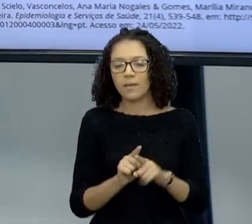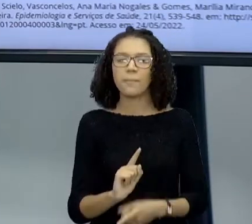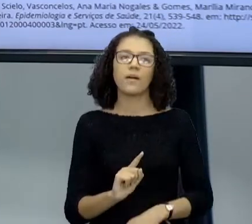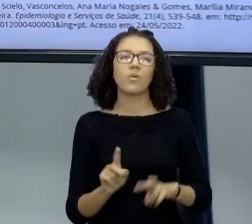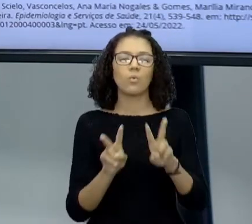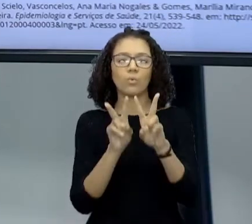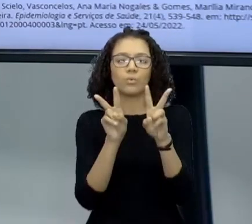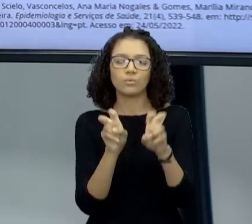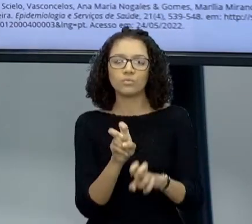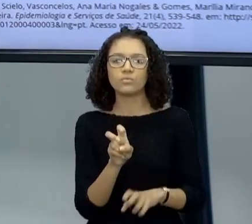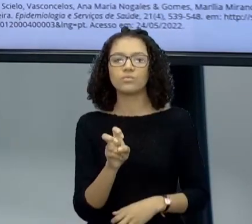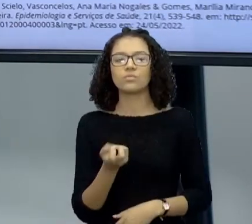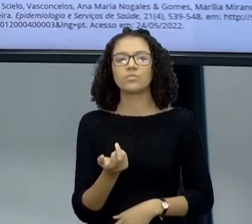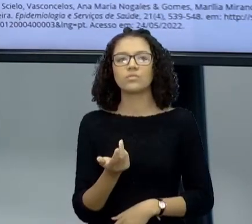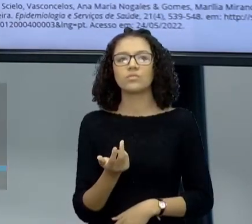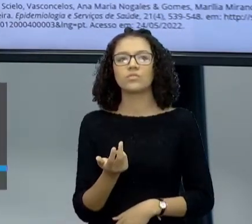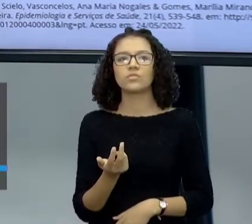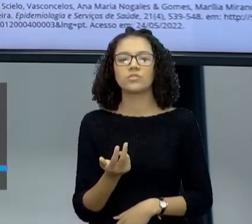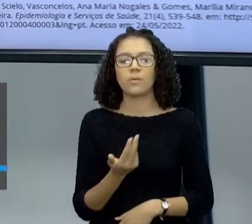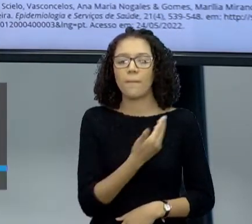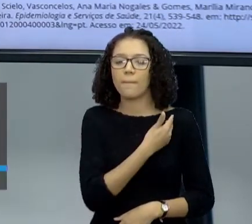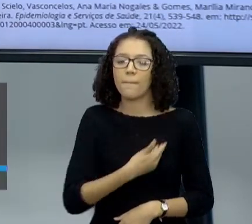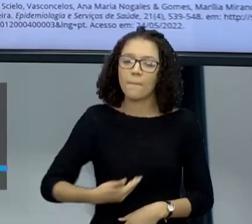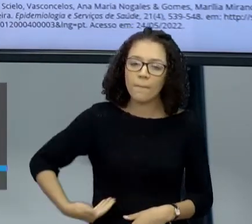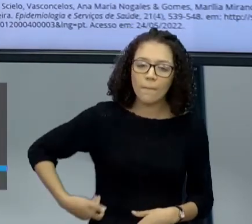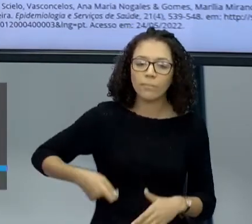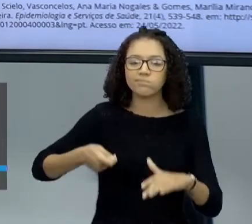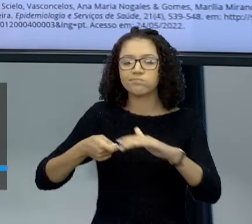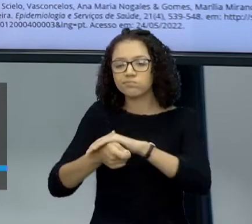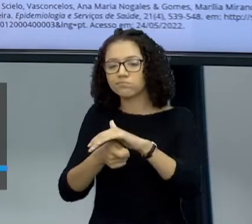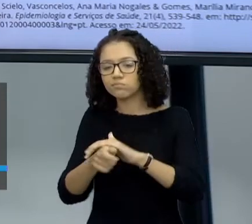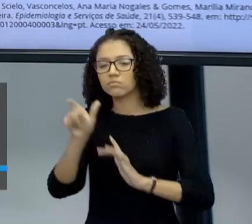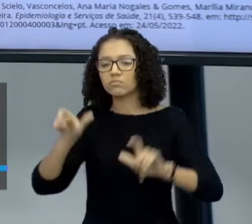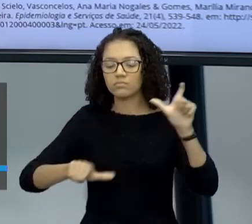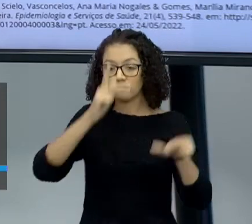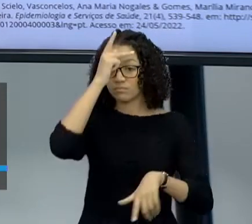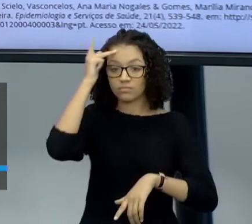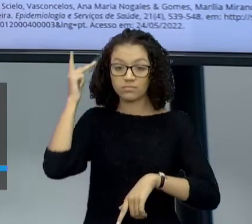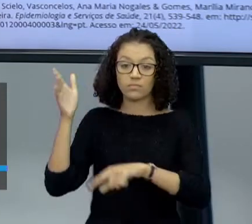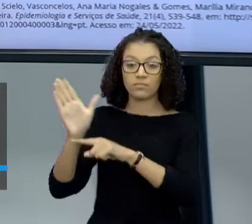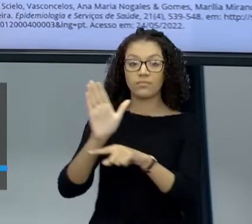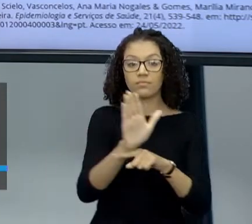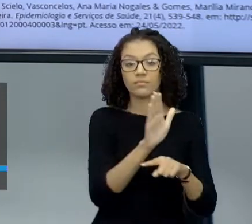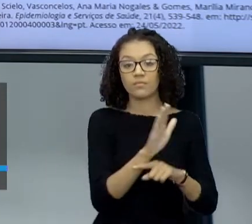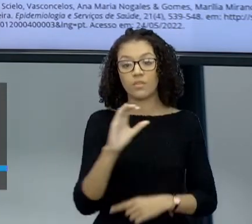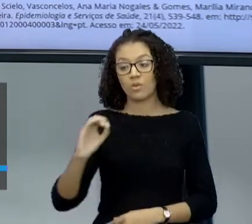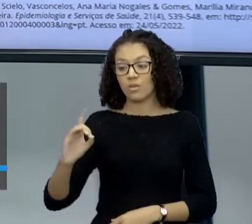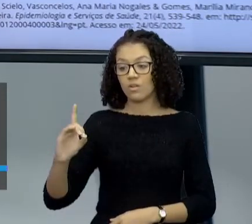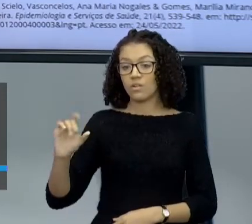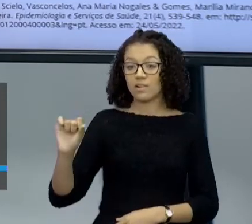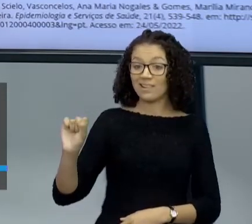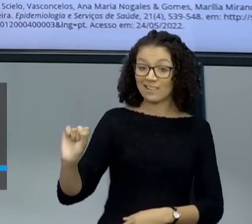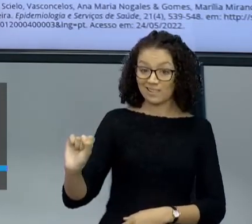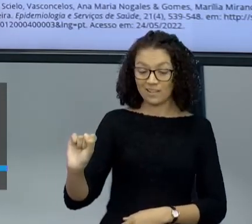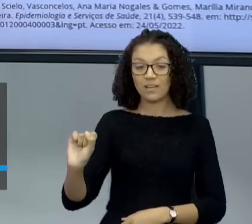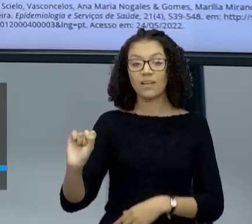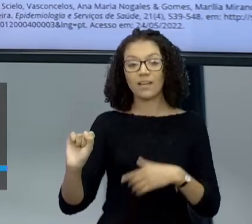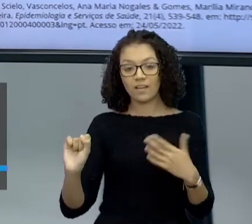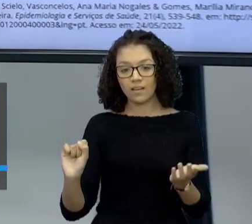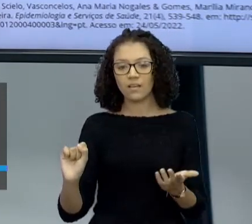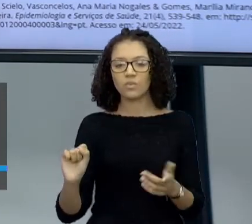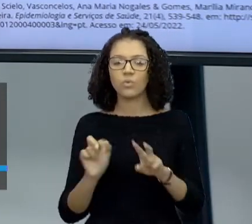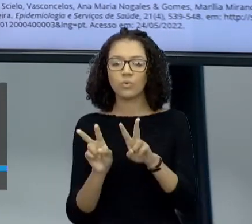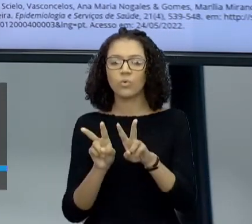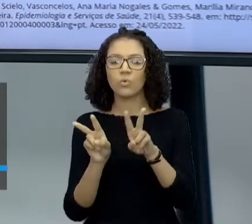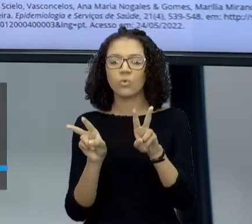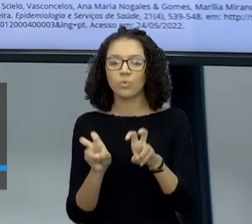públicas, né, e a necessidade da população. Então isso aí também é mais um ODS, né, dos 17 que nós temos, para relacionar